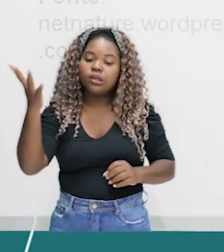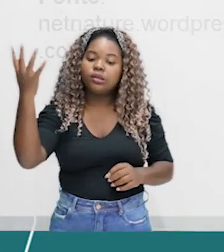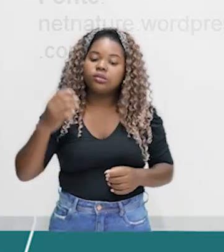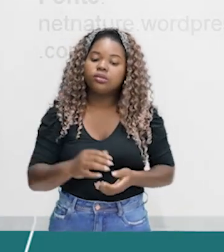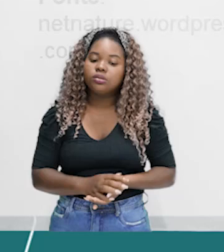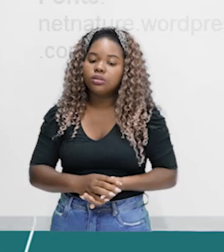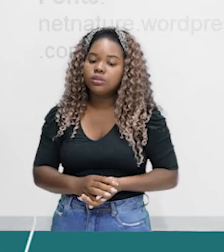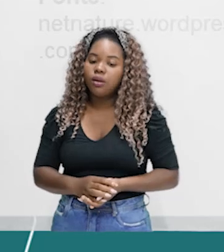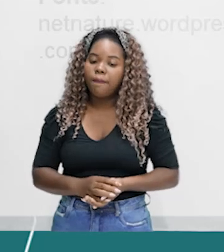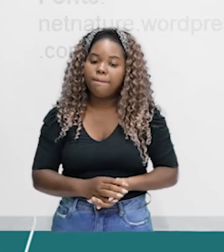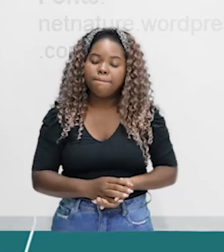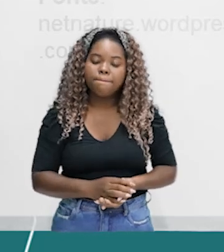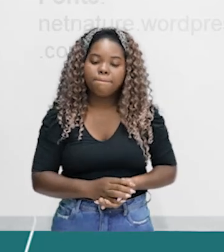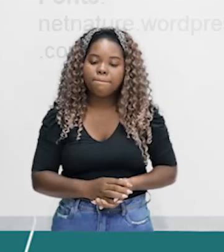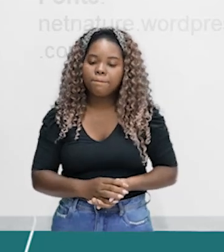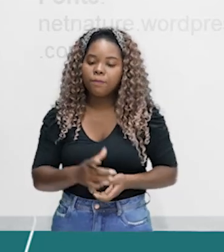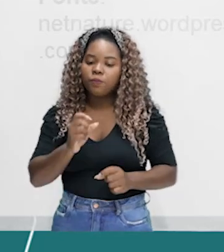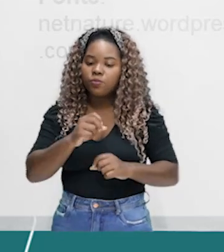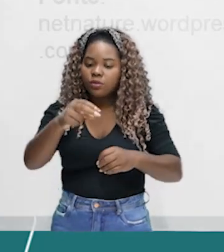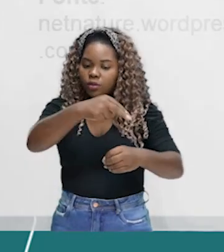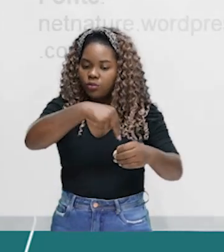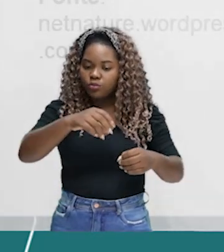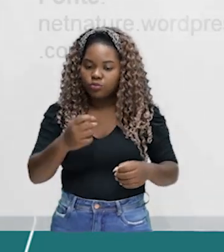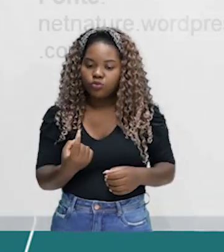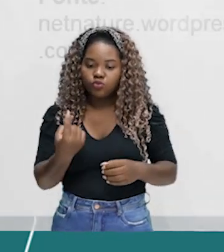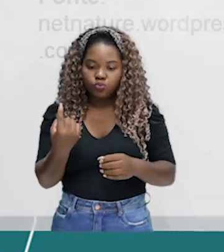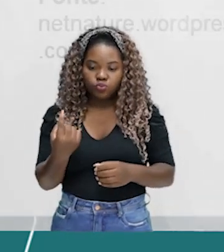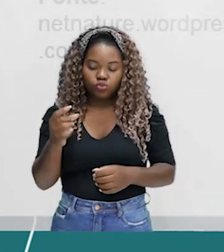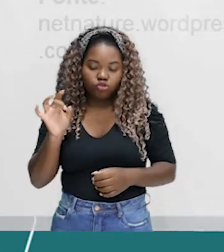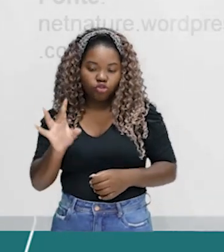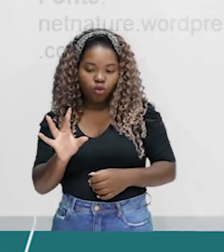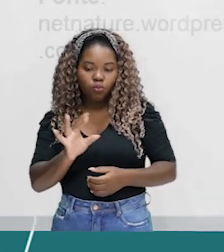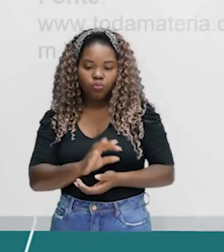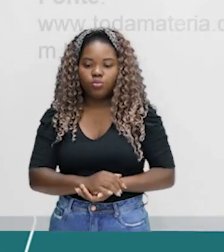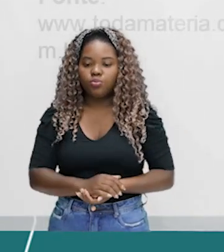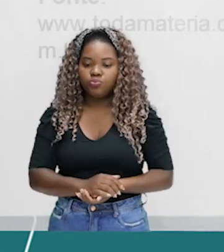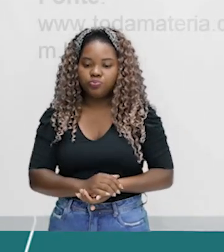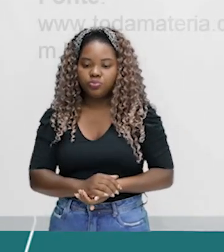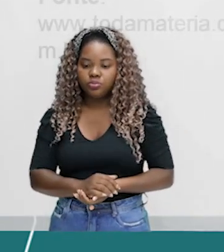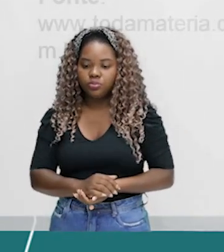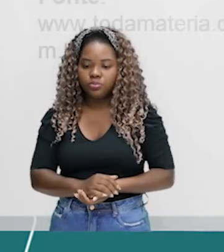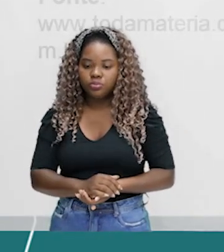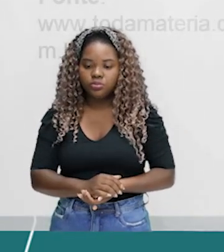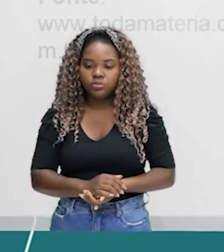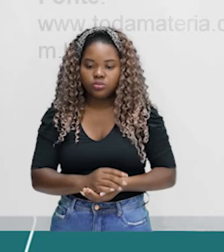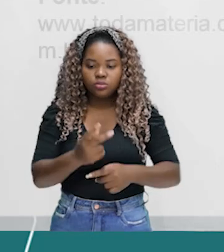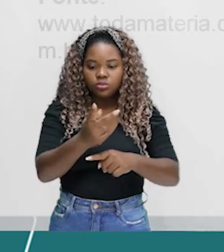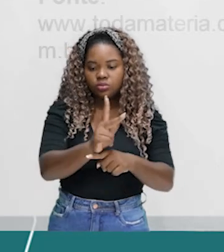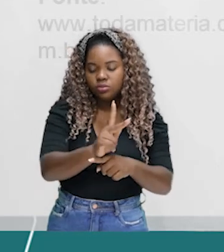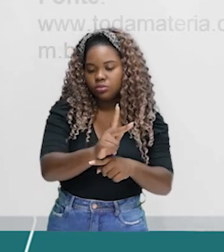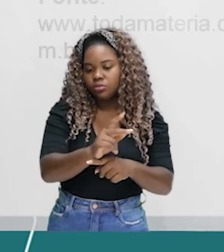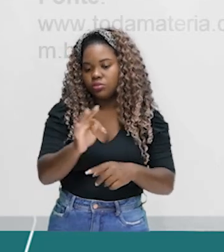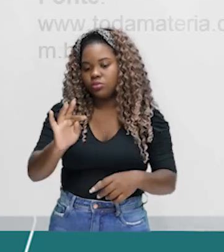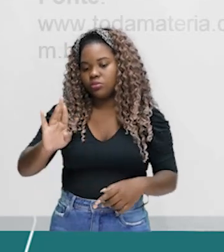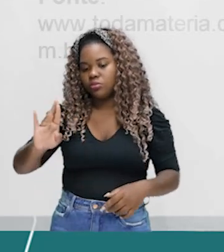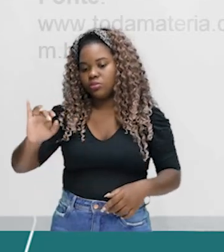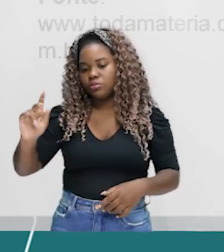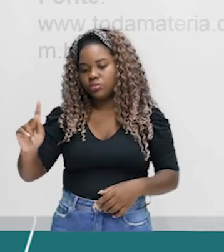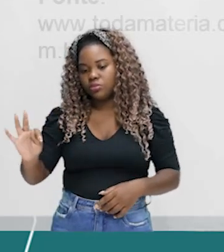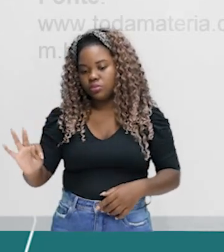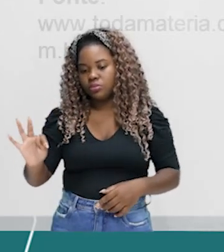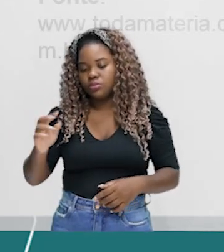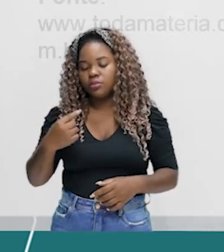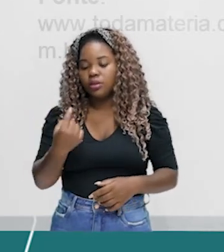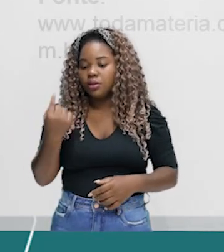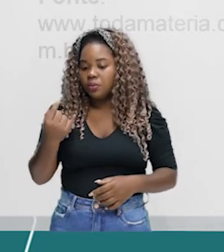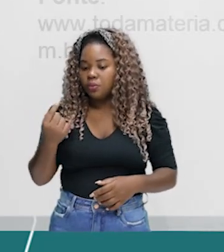hidrogênios eles vão formar um núcleo apenas, um único átomo. Aqui é um hidrogênio chamado trítio, porque ele tem um